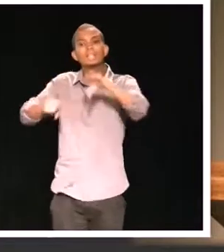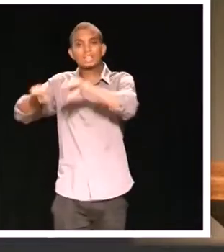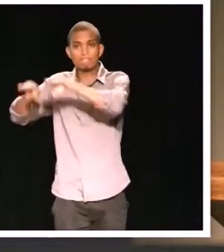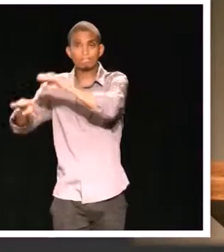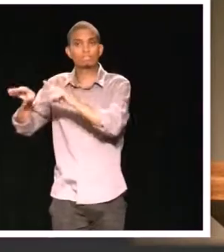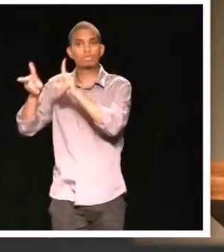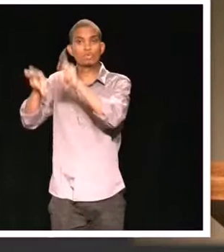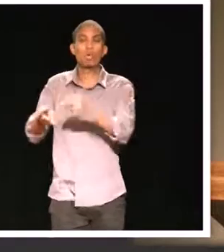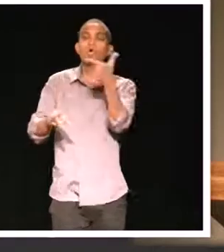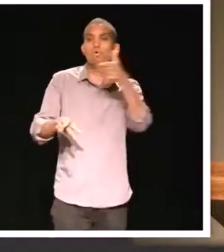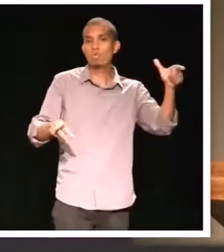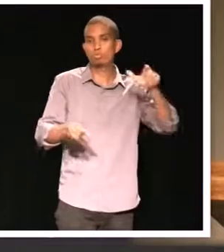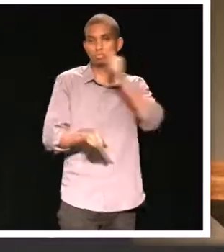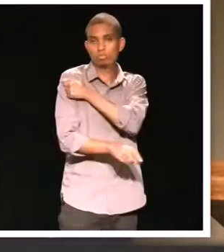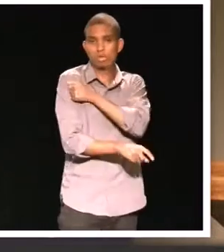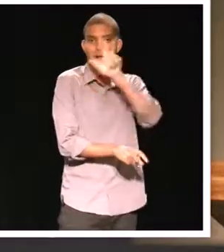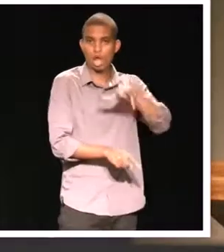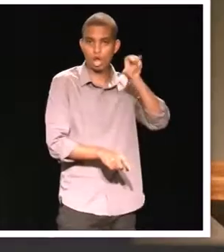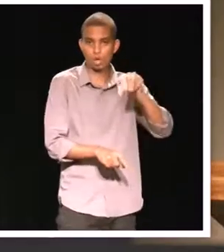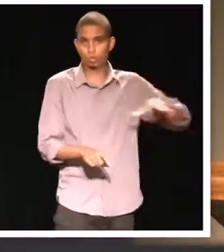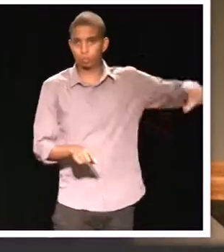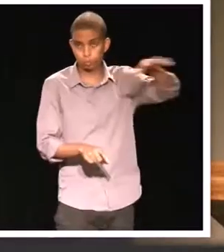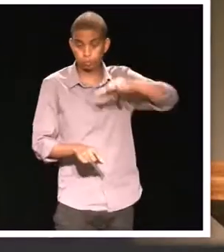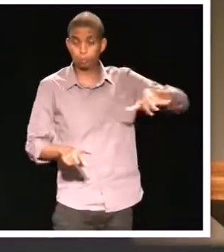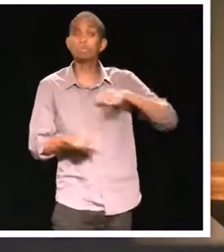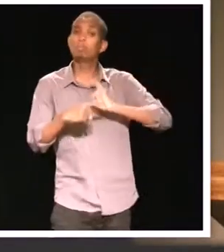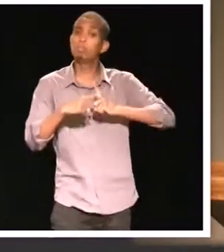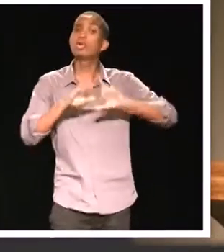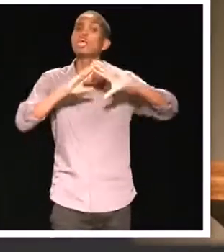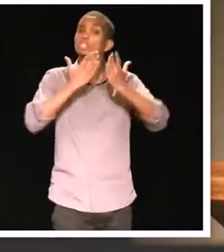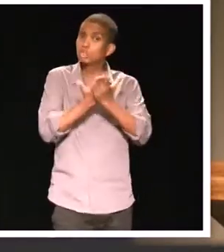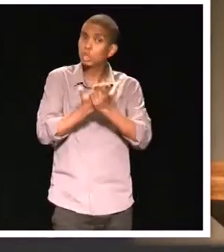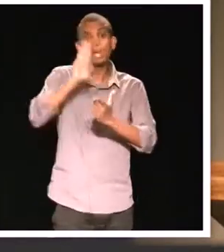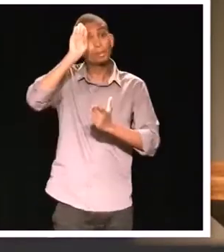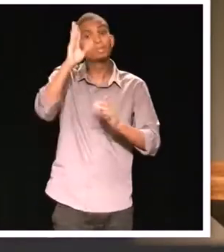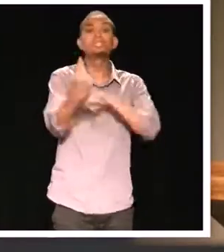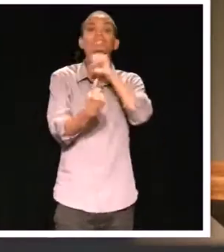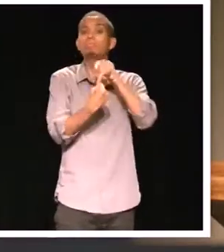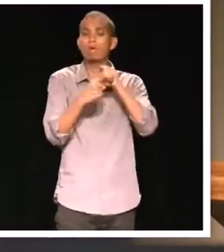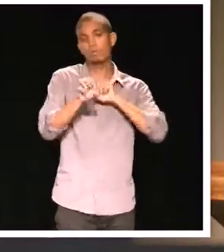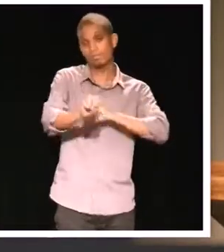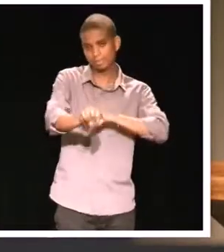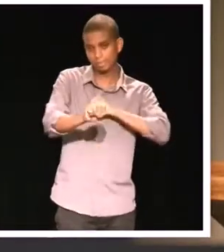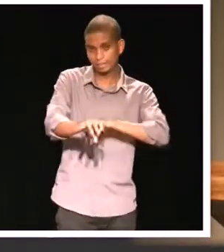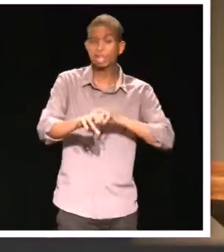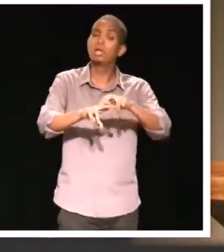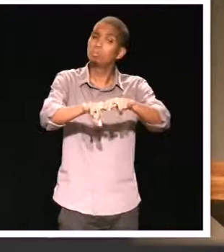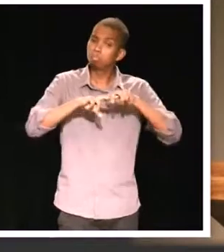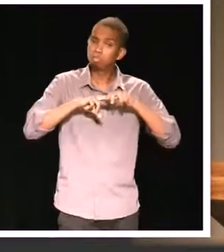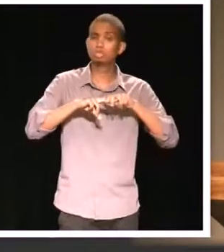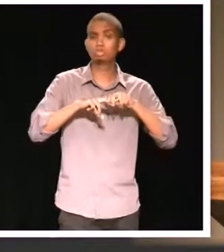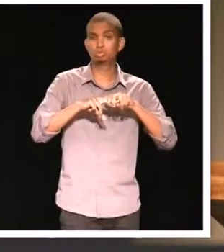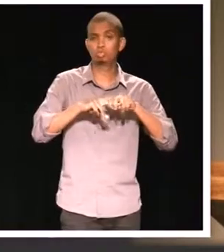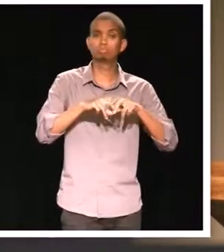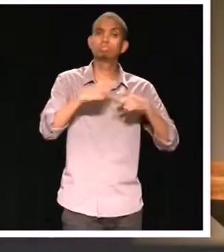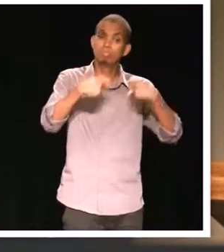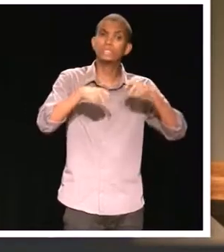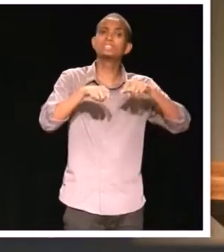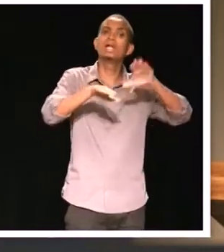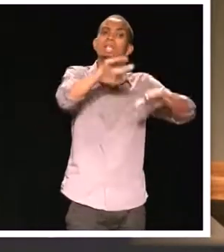outros alunos em geral, porque a escola é principalmente para ensinar. Portanto, o nível de conhecimento